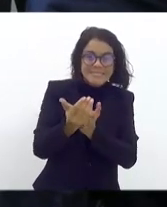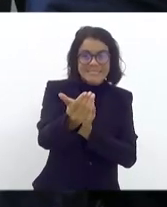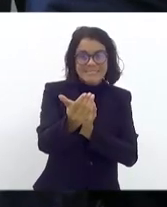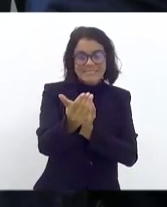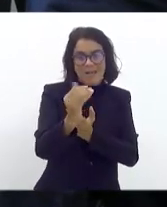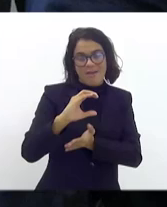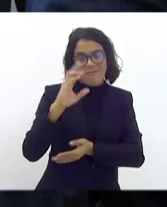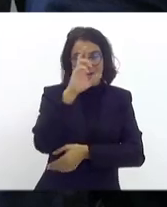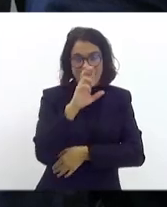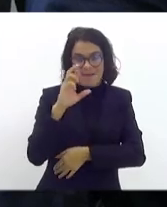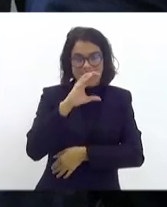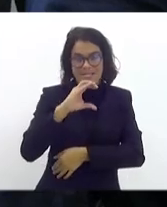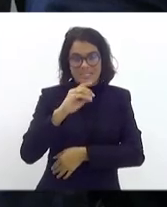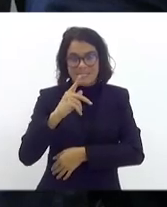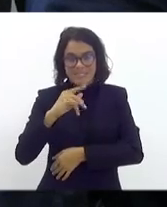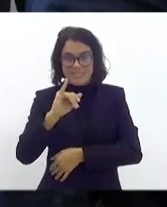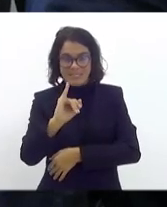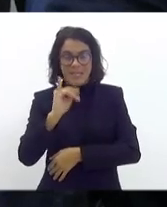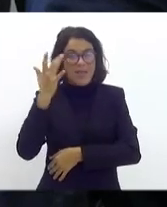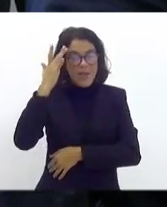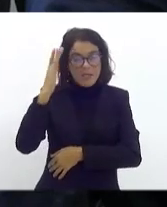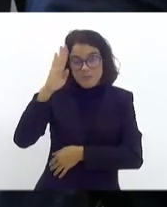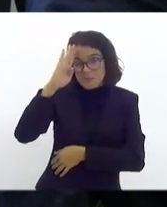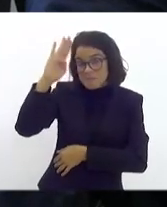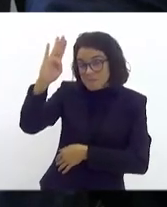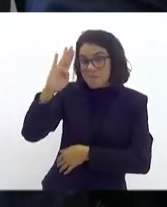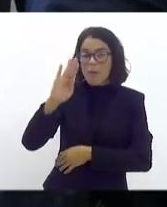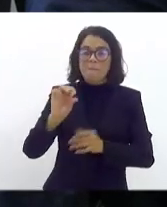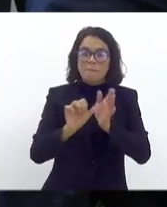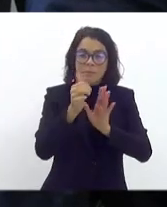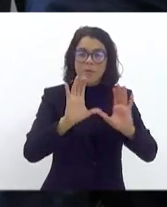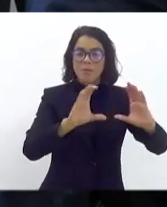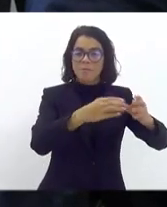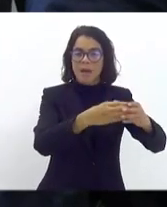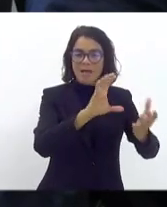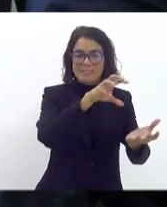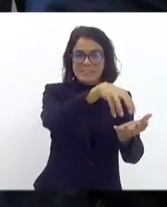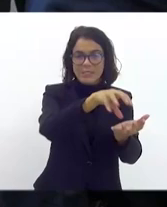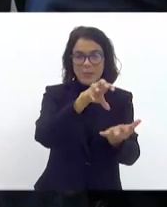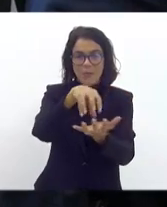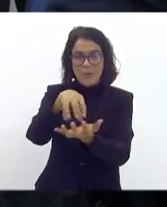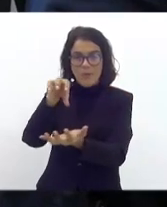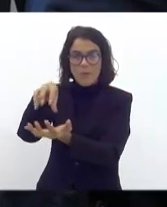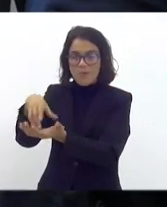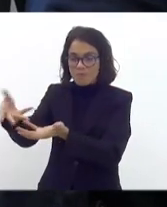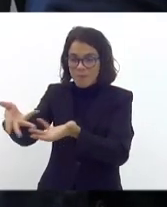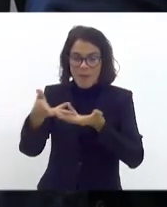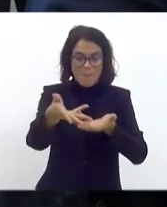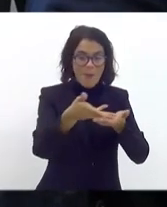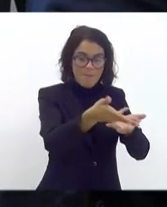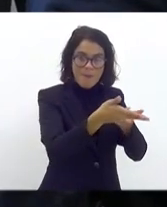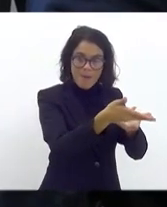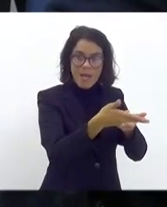uma CPI. Eu acho que é fundamental que a gente faça reunião com os setores. Eu me disponho até a vir mais aqui